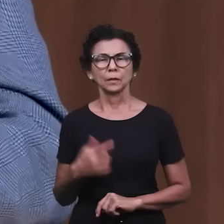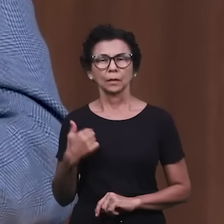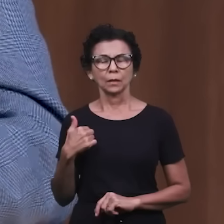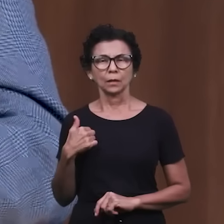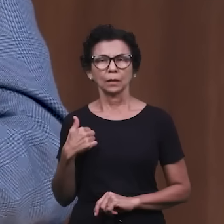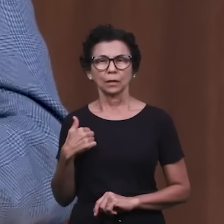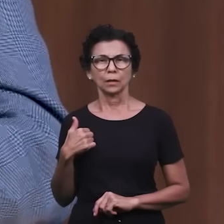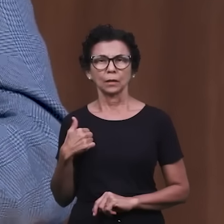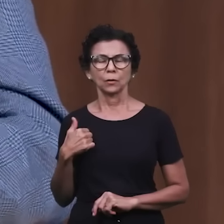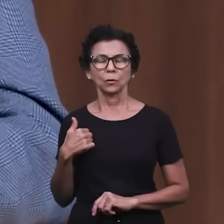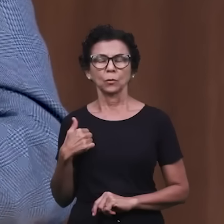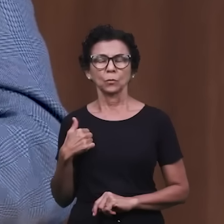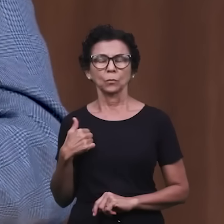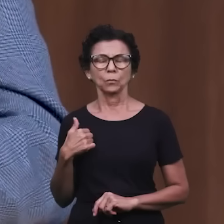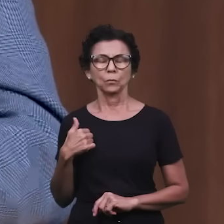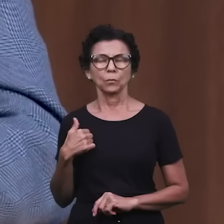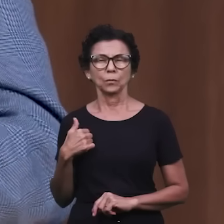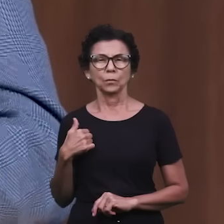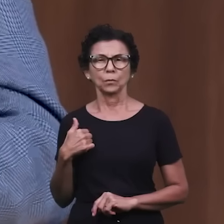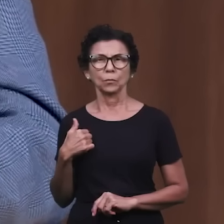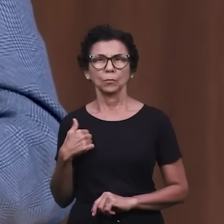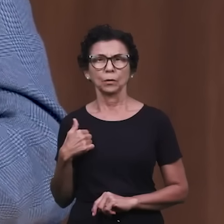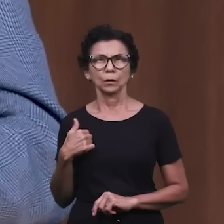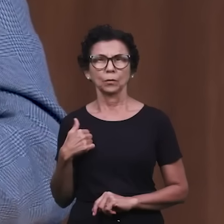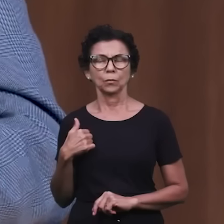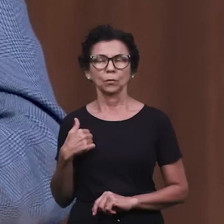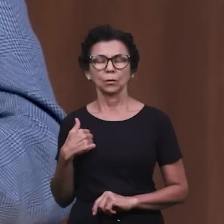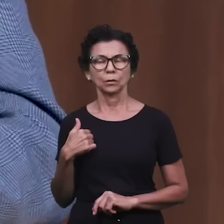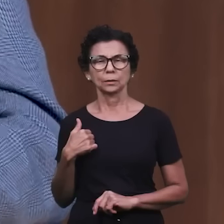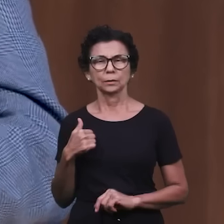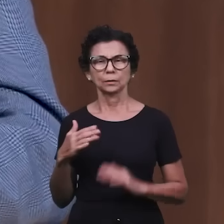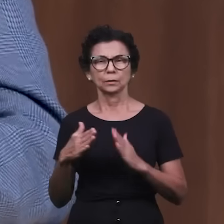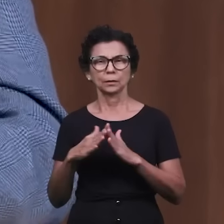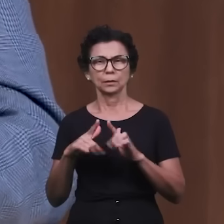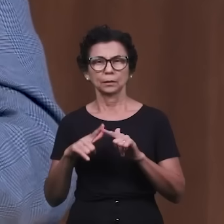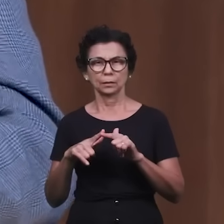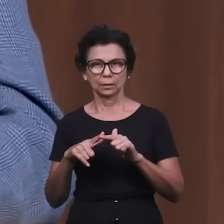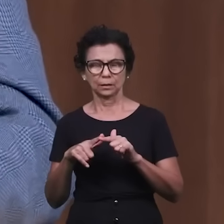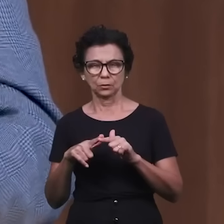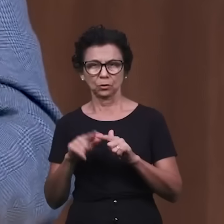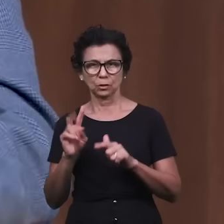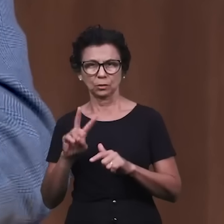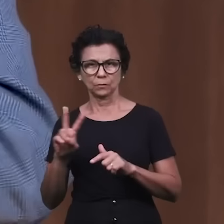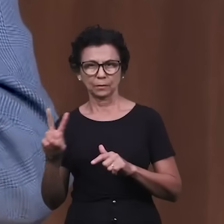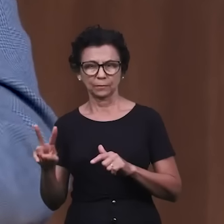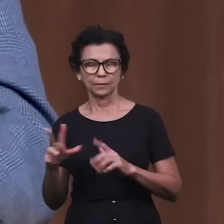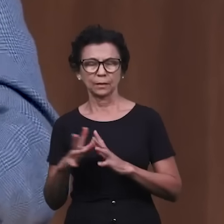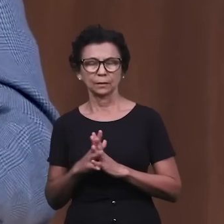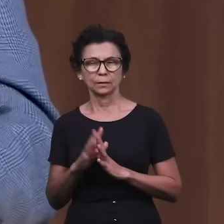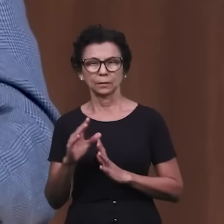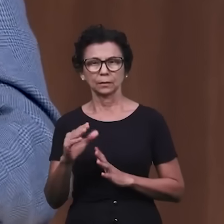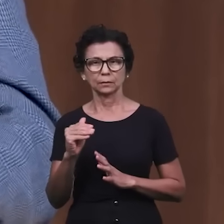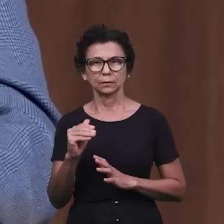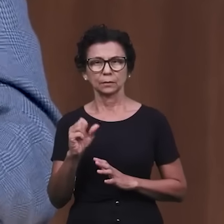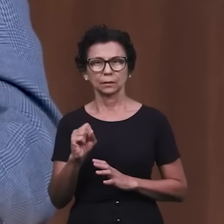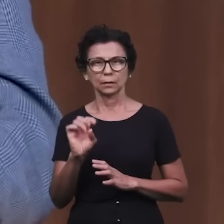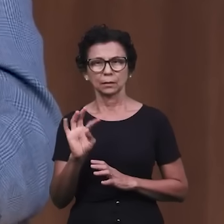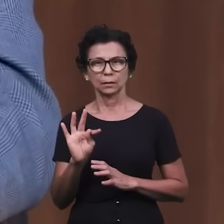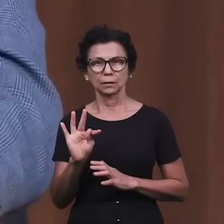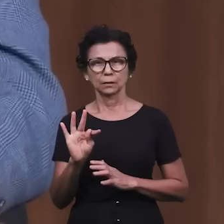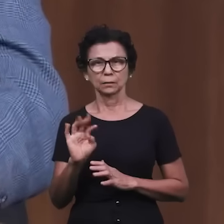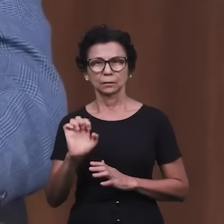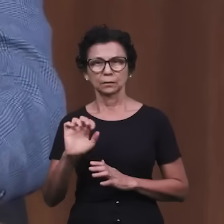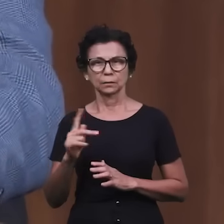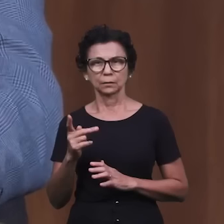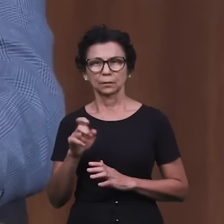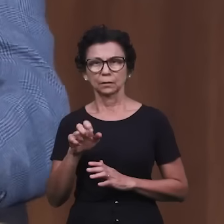Tive até em Castanheiras, fiquei 6 meses lá ajudando, à frente da igreja, né? Fazendo algumas